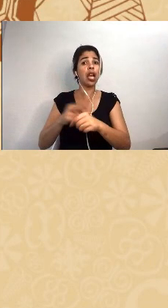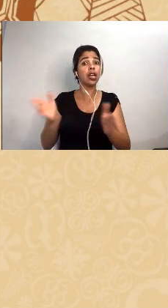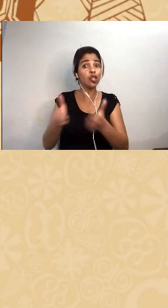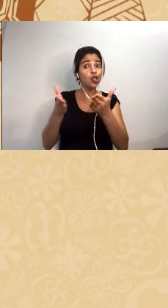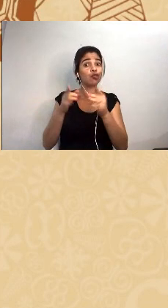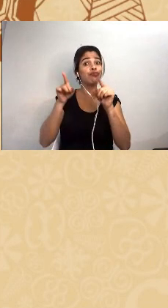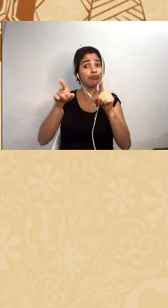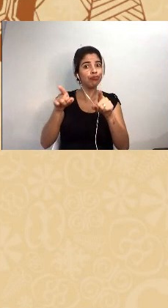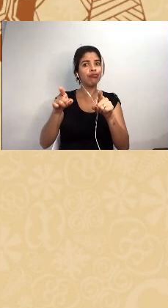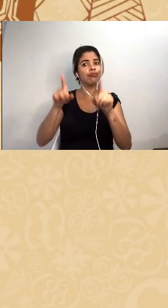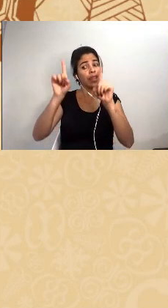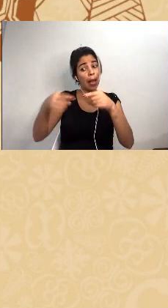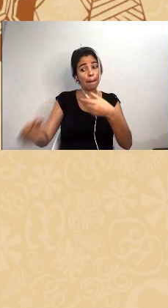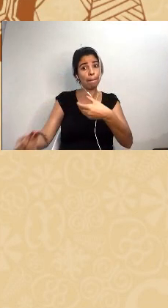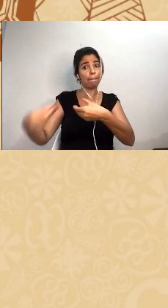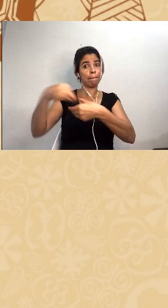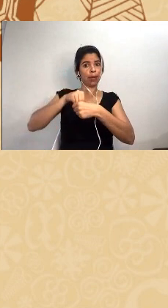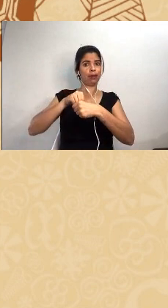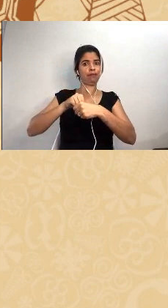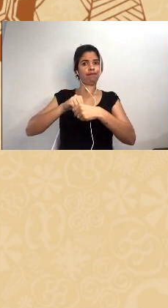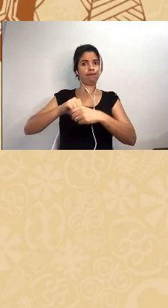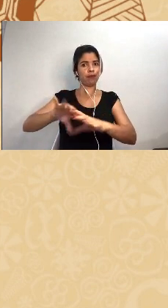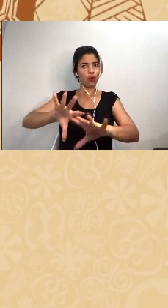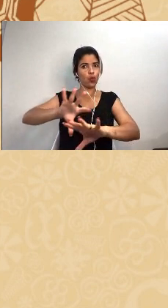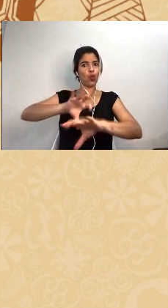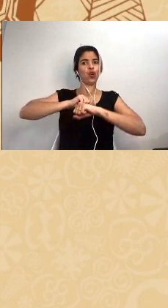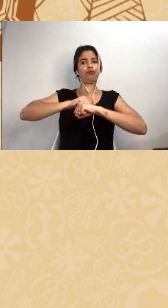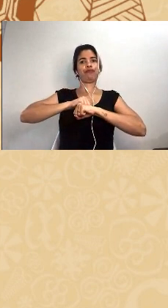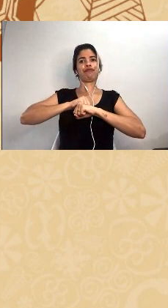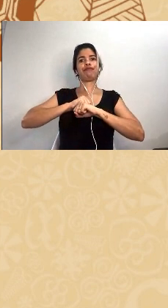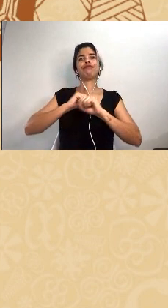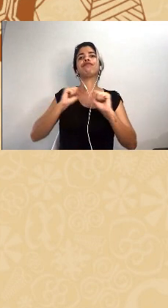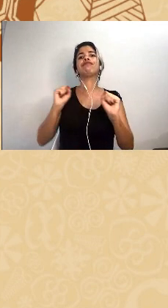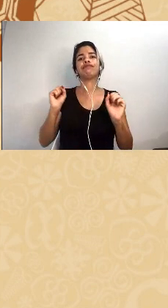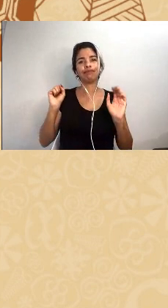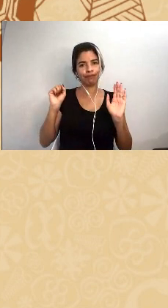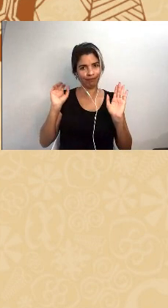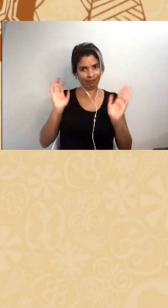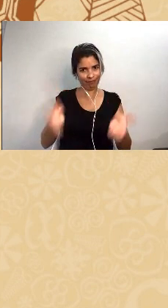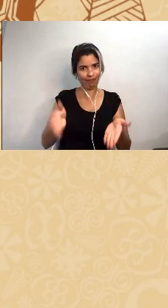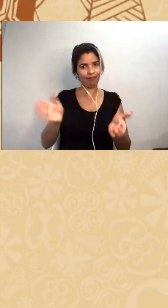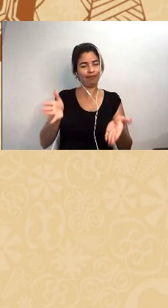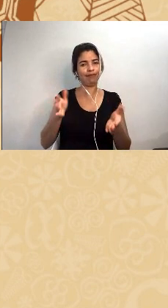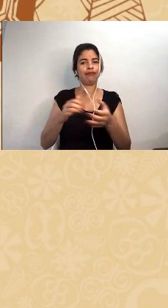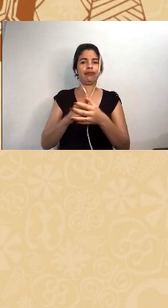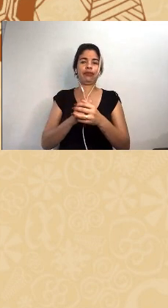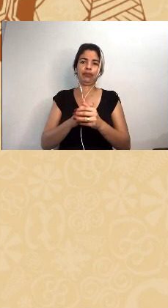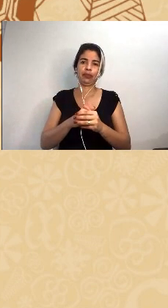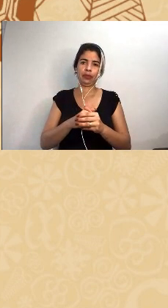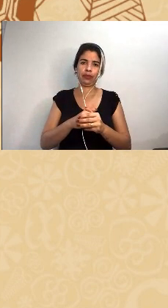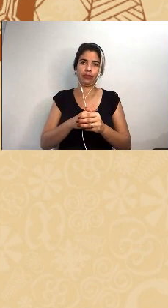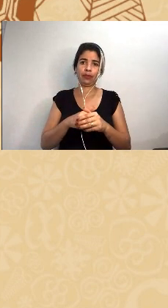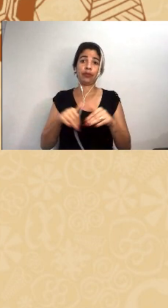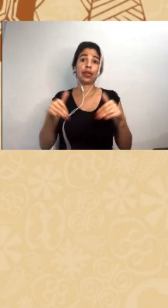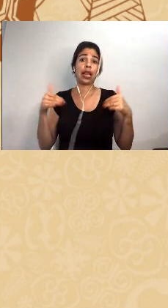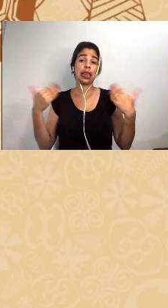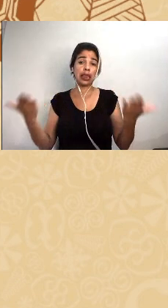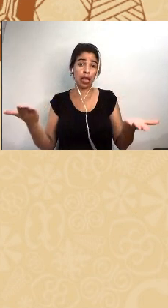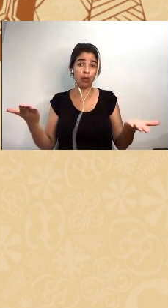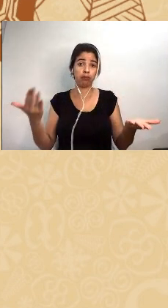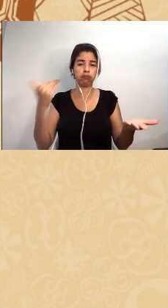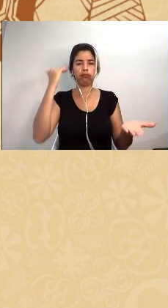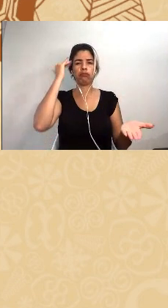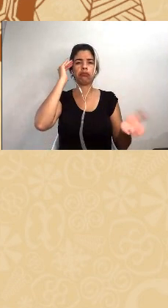Ele é do próprio, né? Foucault, né, vai dizer, ele é do próprio, né, nascimento da instituição. Então, entende-se